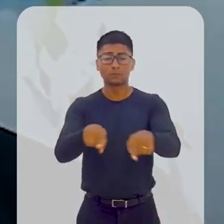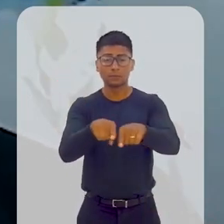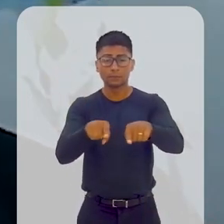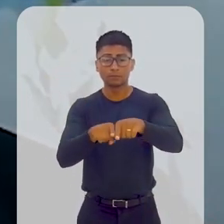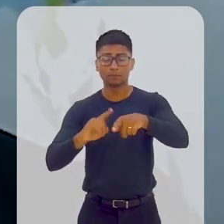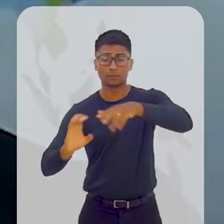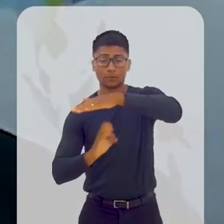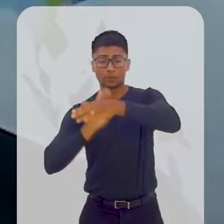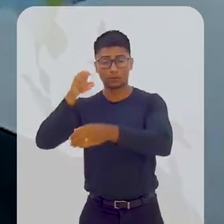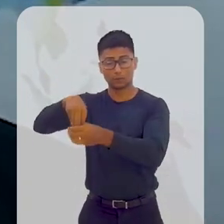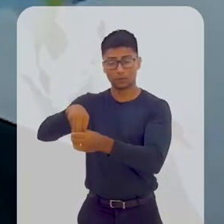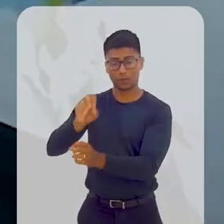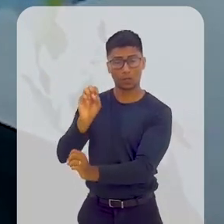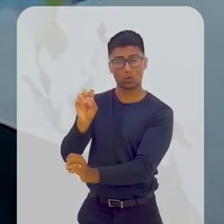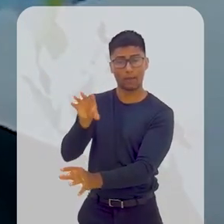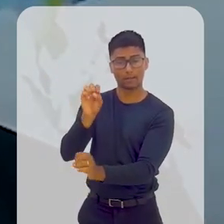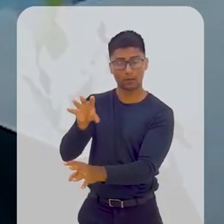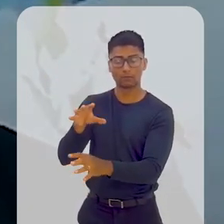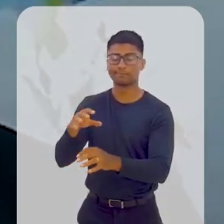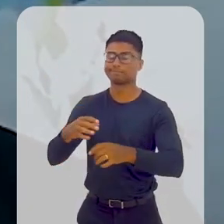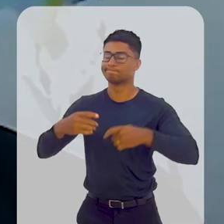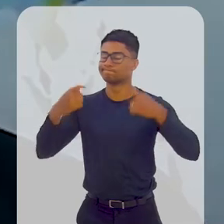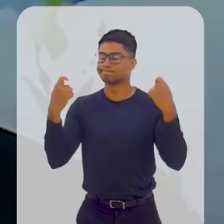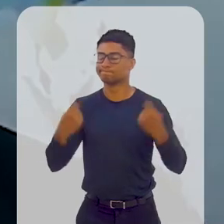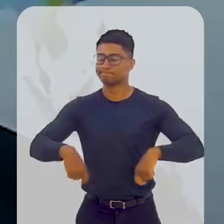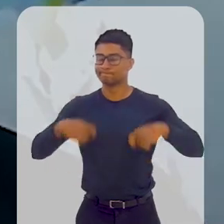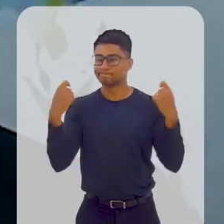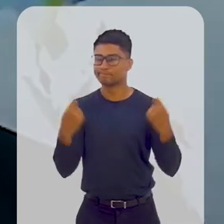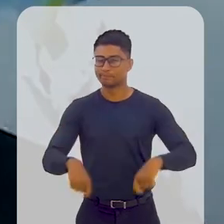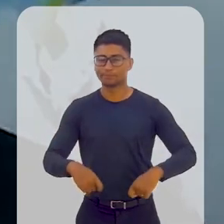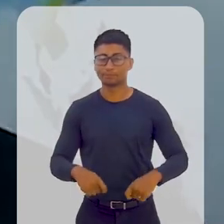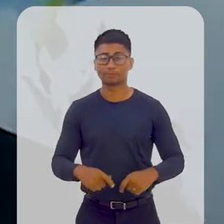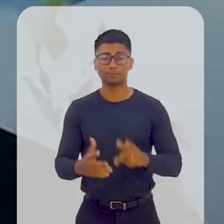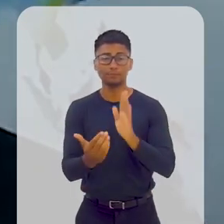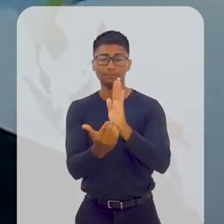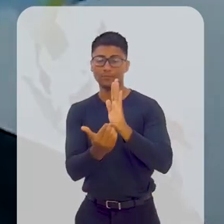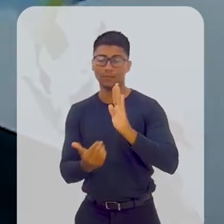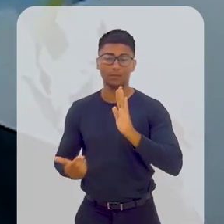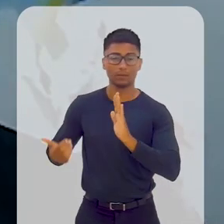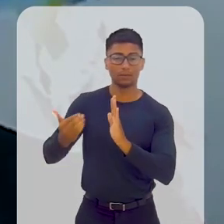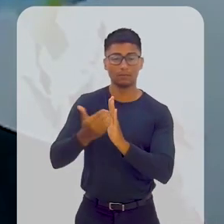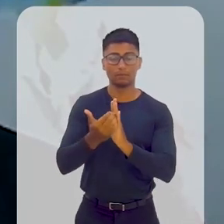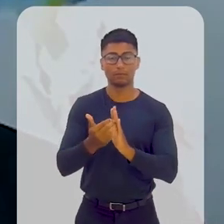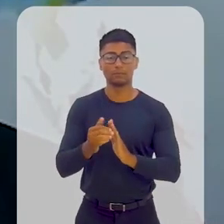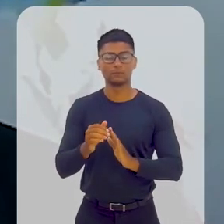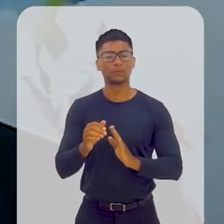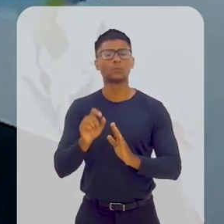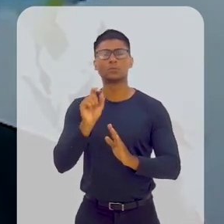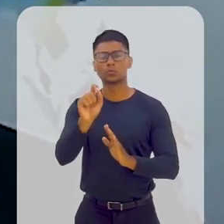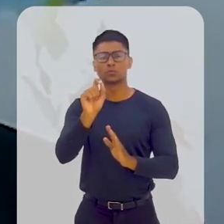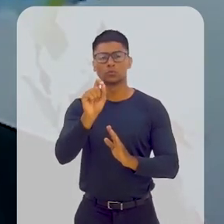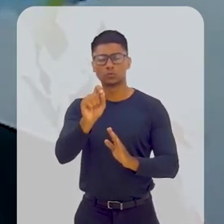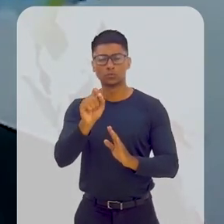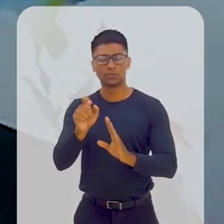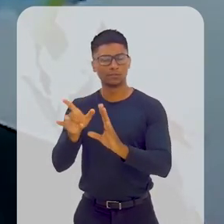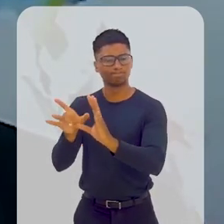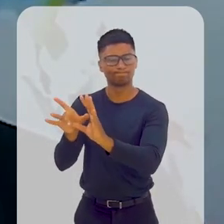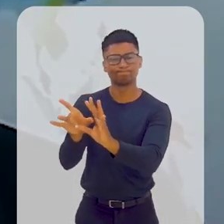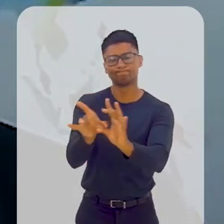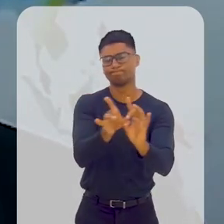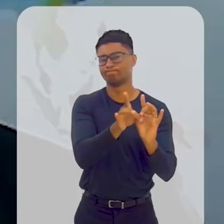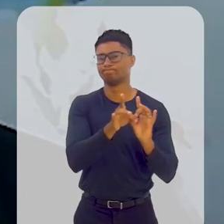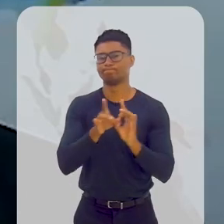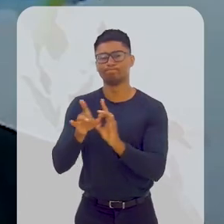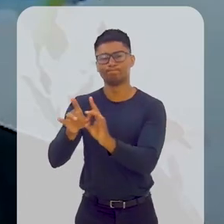educação corporativa, ela precisa estar cada vez mais aliada, alinhada,